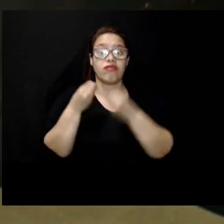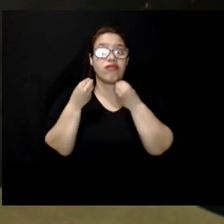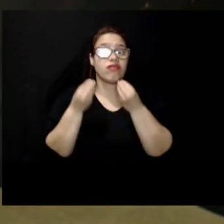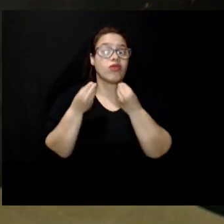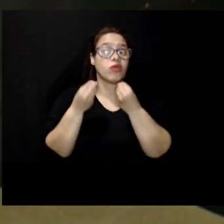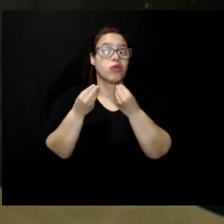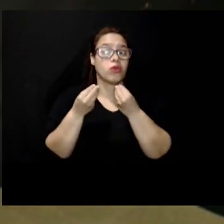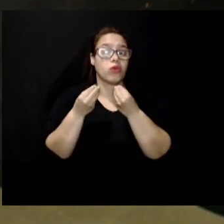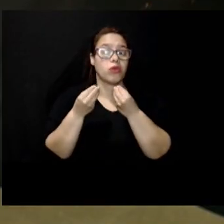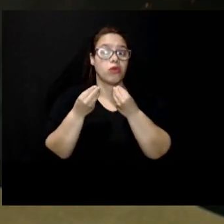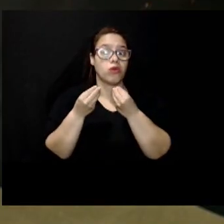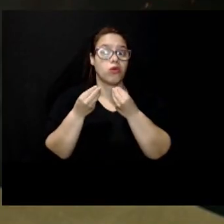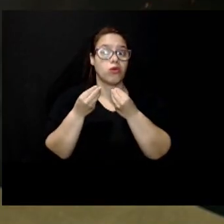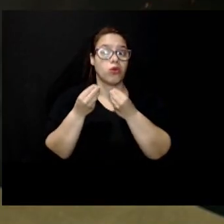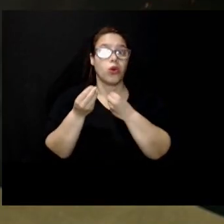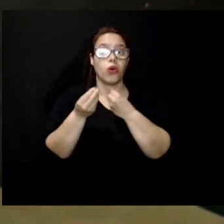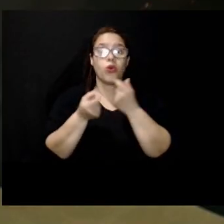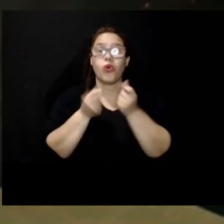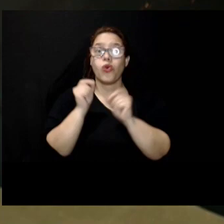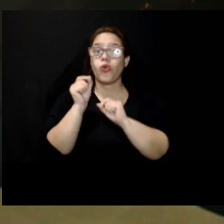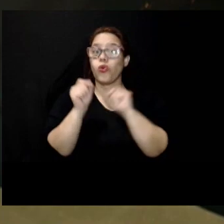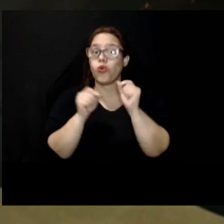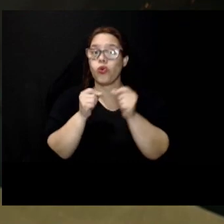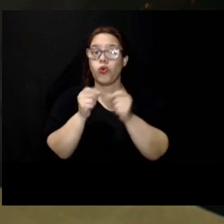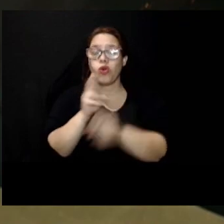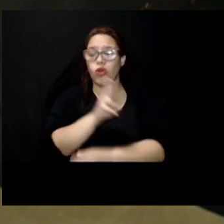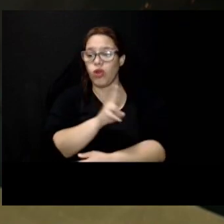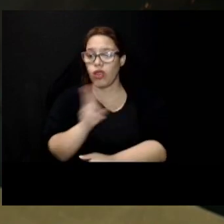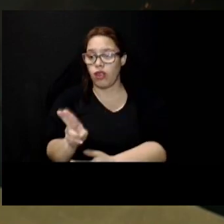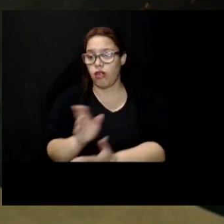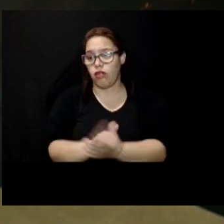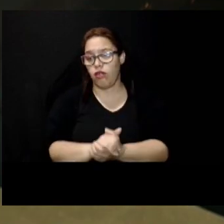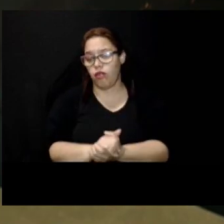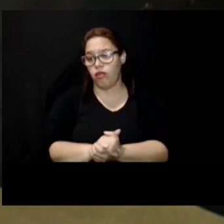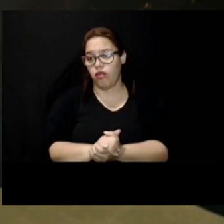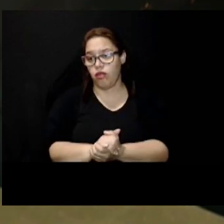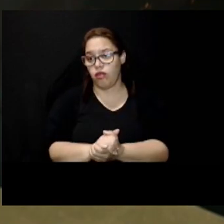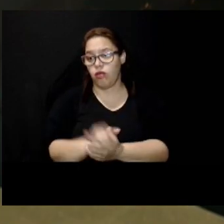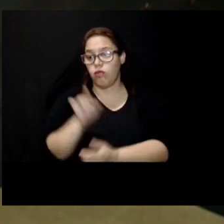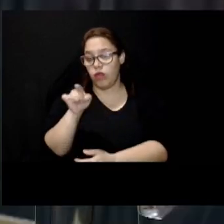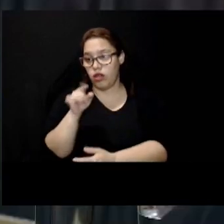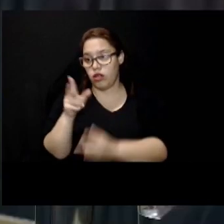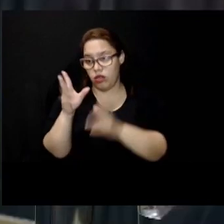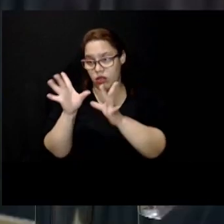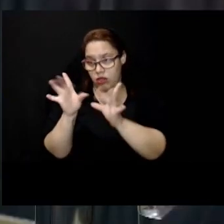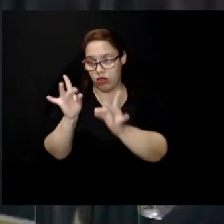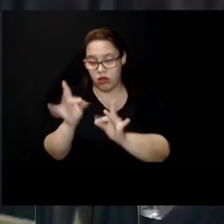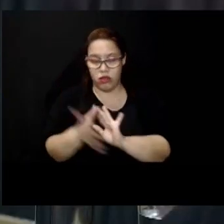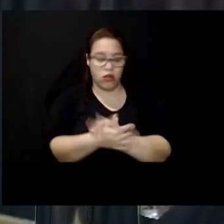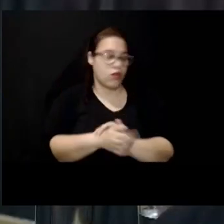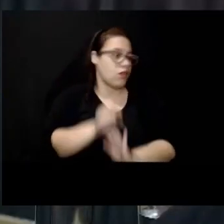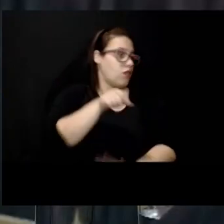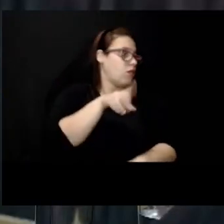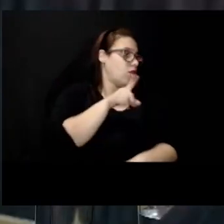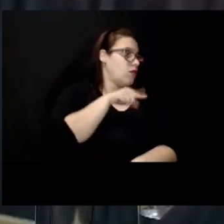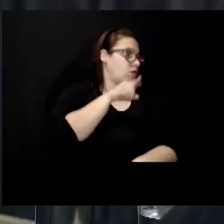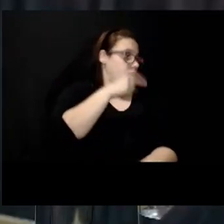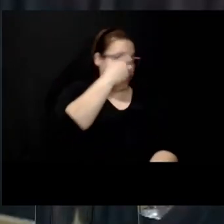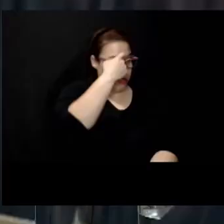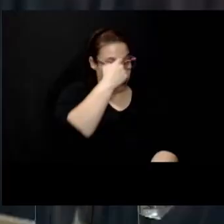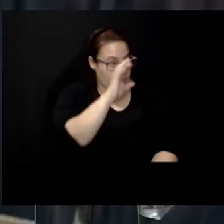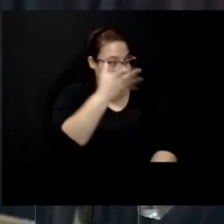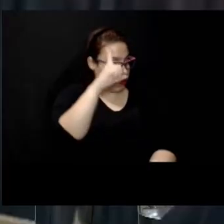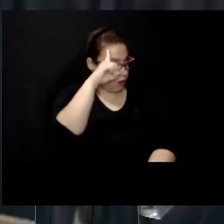seria isso? Como que a gente dá nome para essa situação? Essas situações do dia a dia, a gente